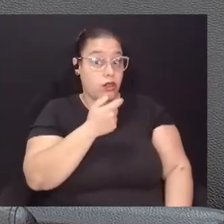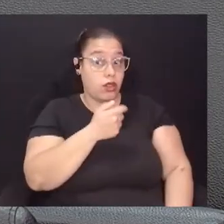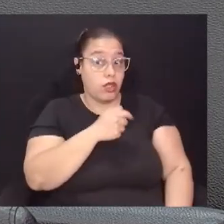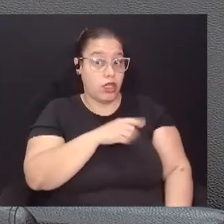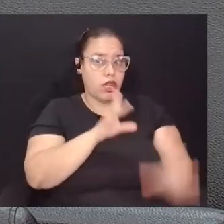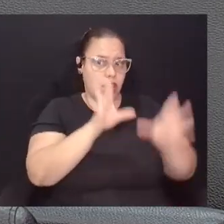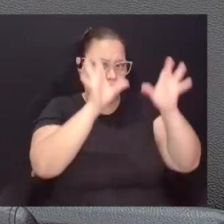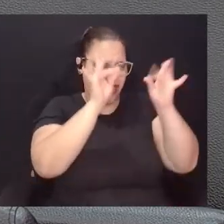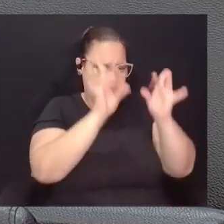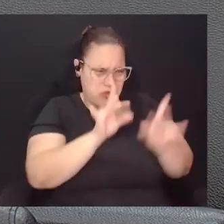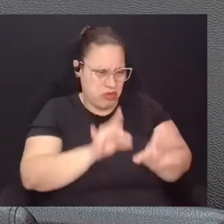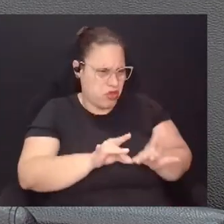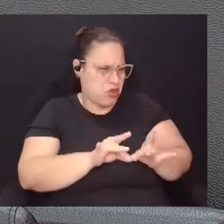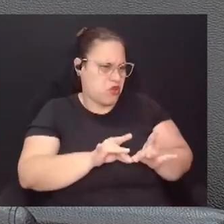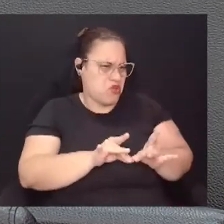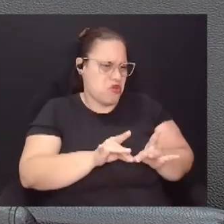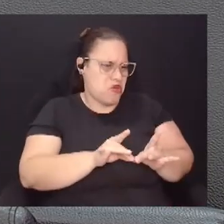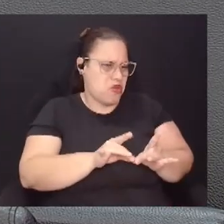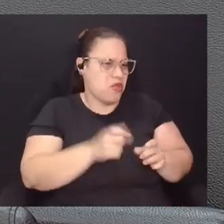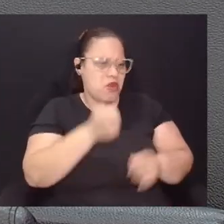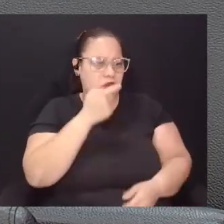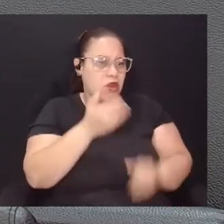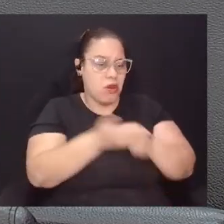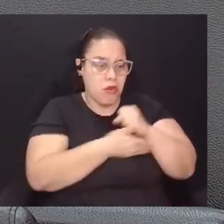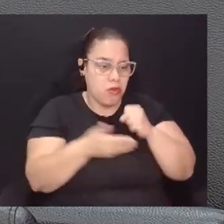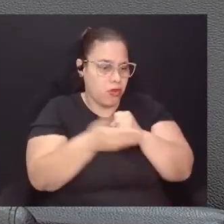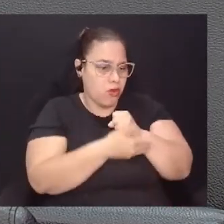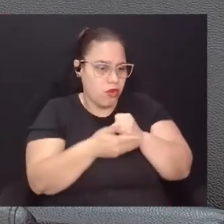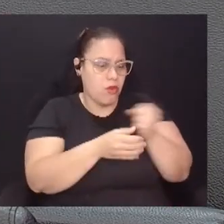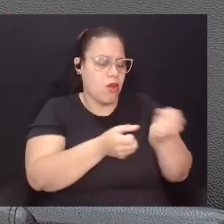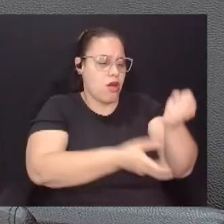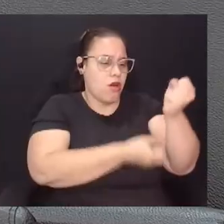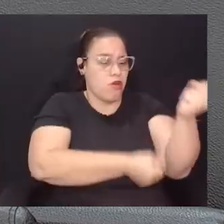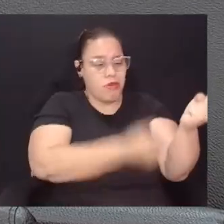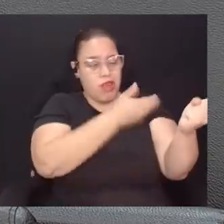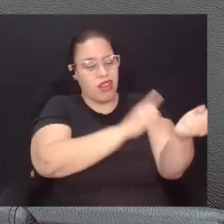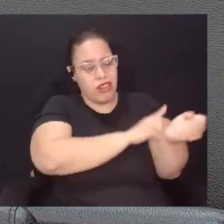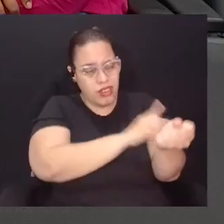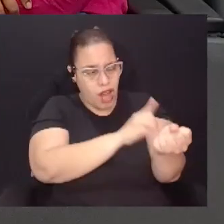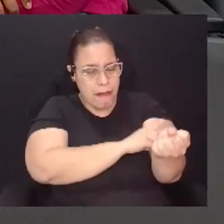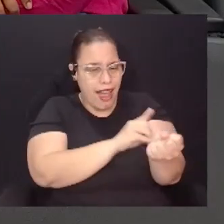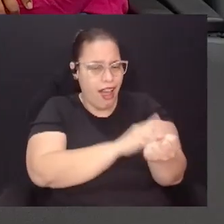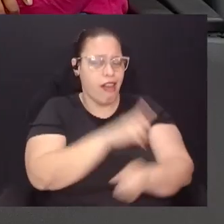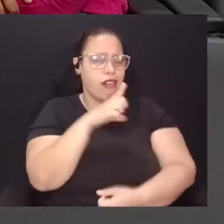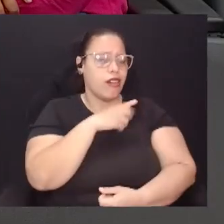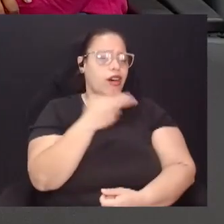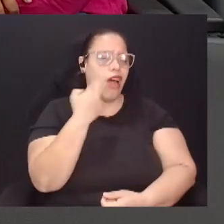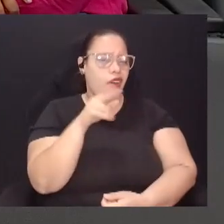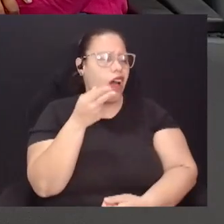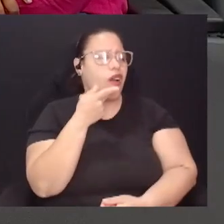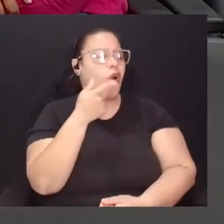medicamentos especiais, né, específicos, são medicamentos básicos, medicamentos de pressão alta, diabetes. Tem gente